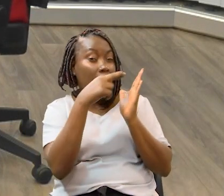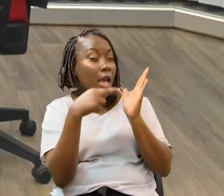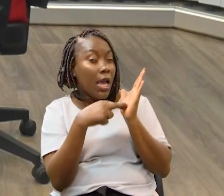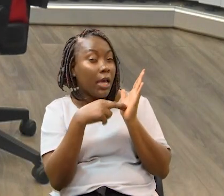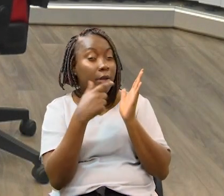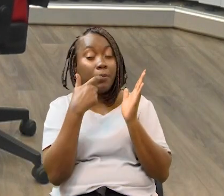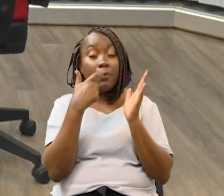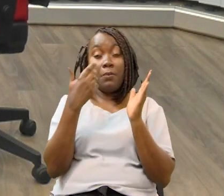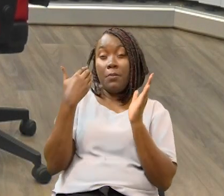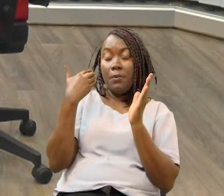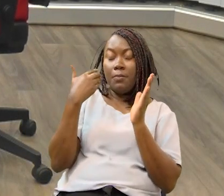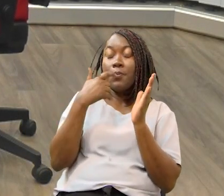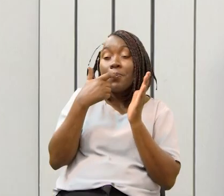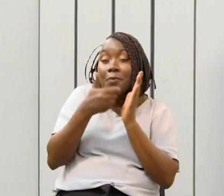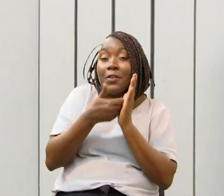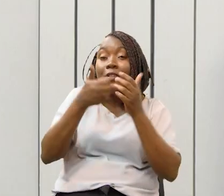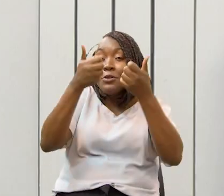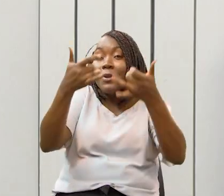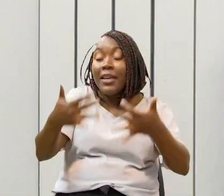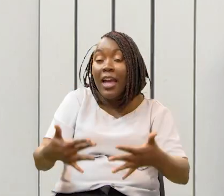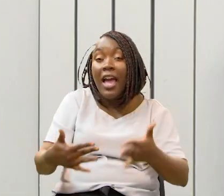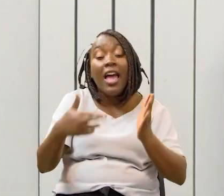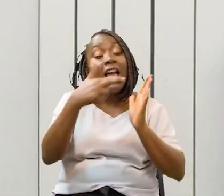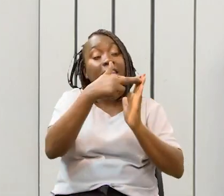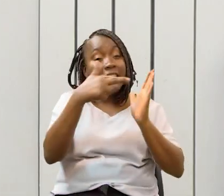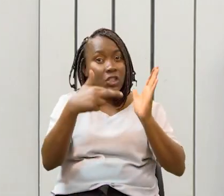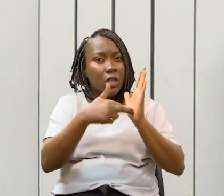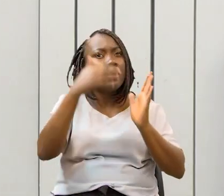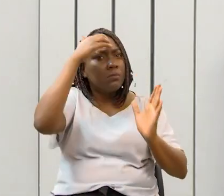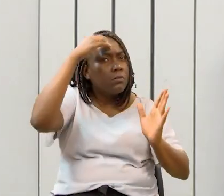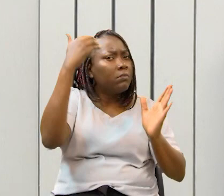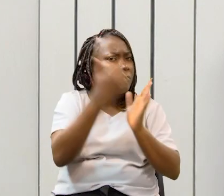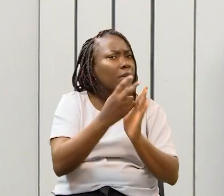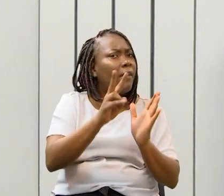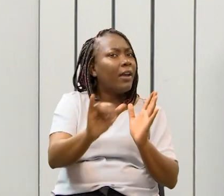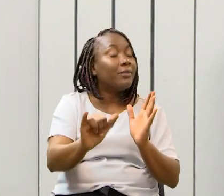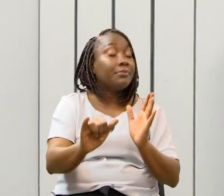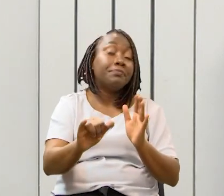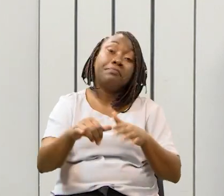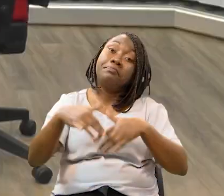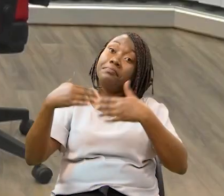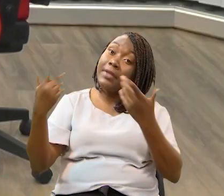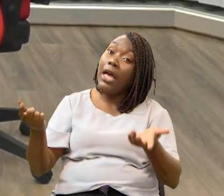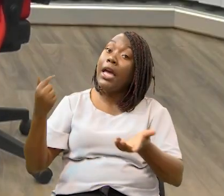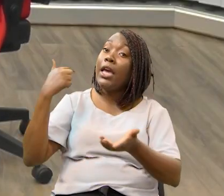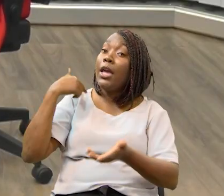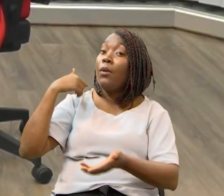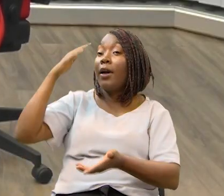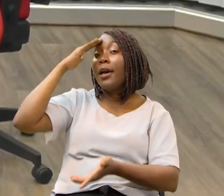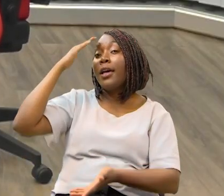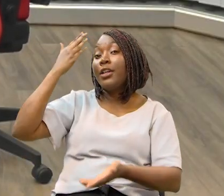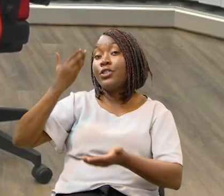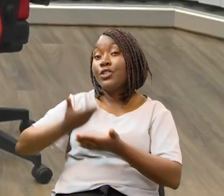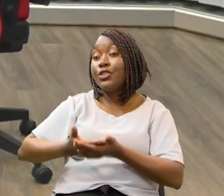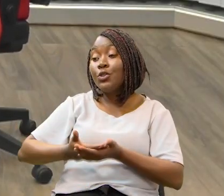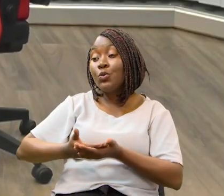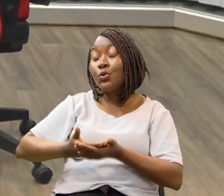gente vai falar sobre elas, essas regras vão ser levadas à risca? Então, eu